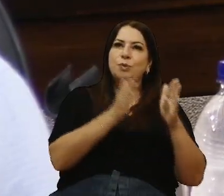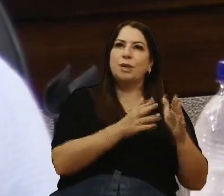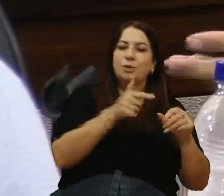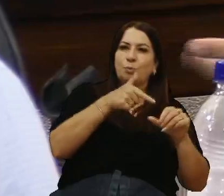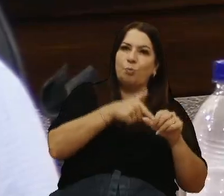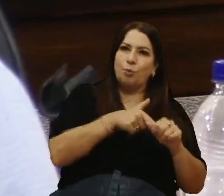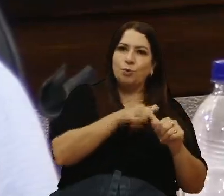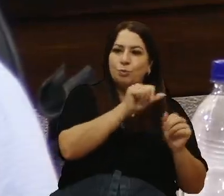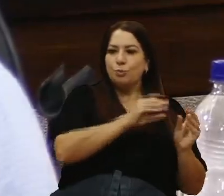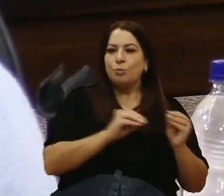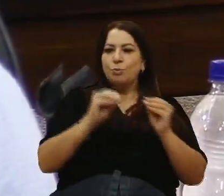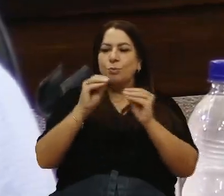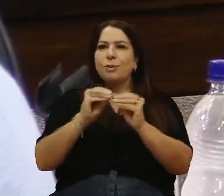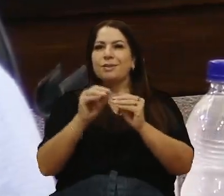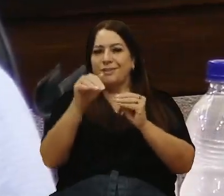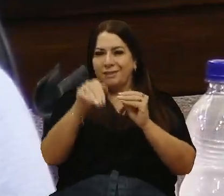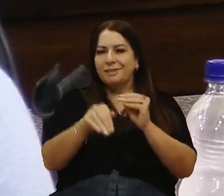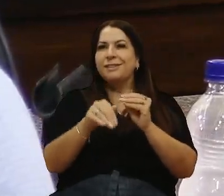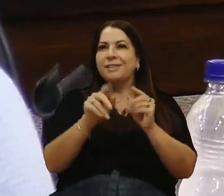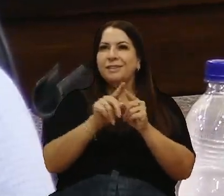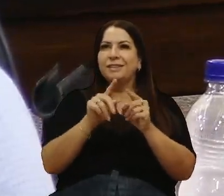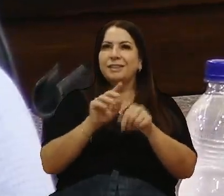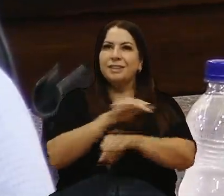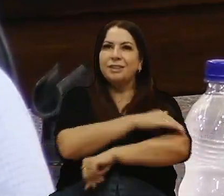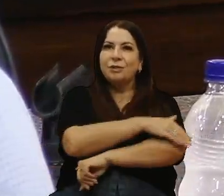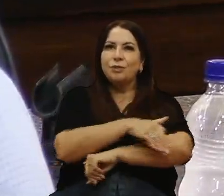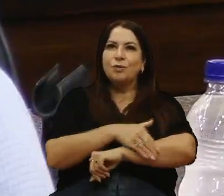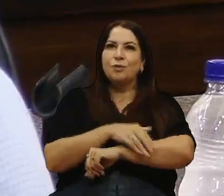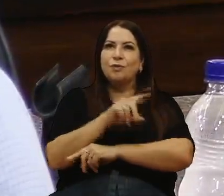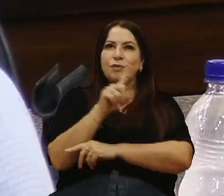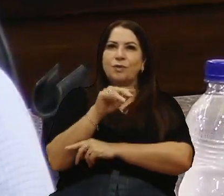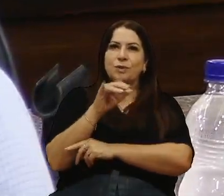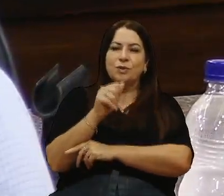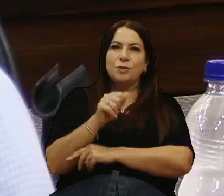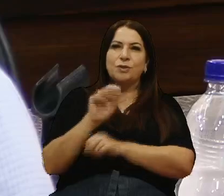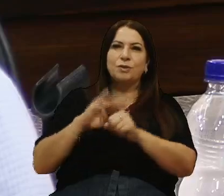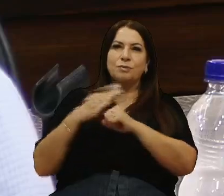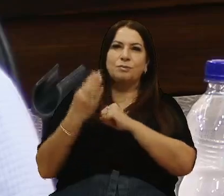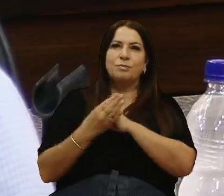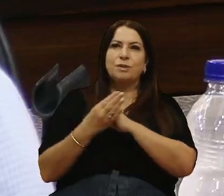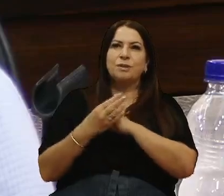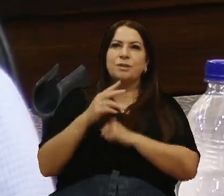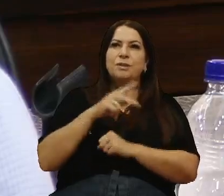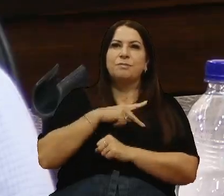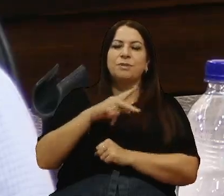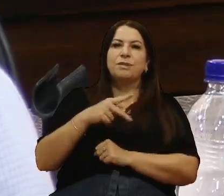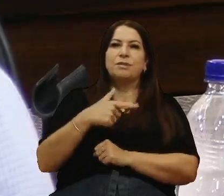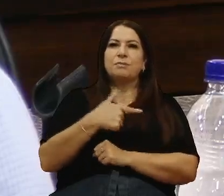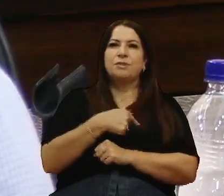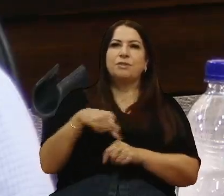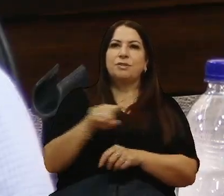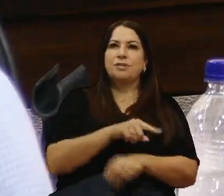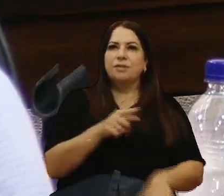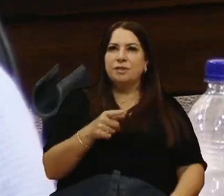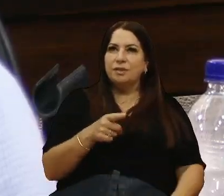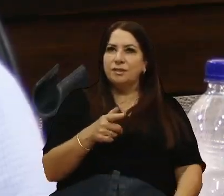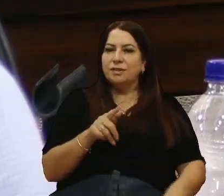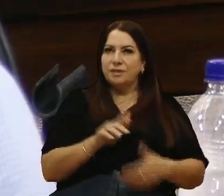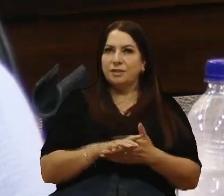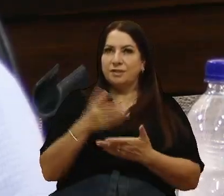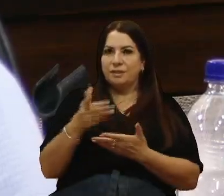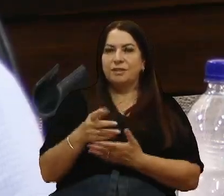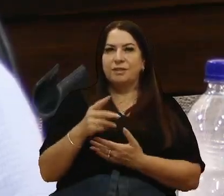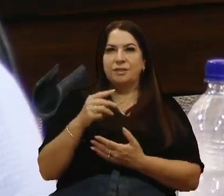posto, depois passaram um pouquinho mais para baixo na curva da zona, como a gente conhece, ali no bairro Presidente Vargas. E por muitas vezes,